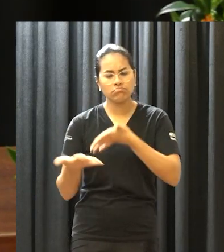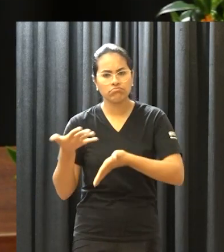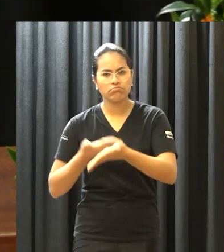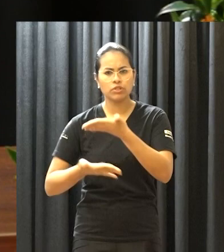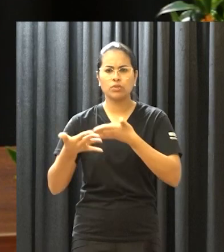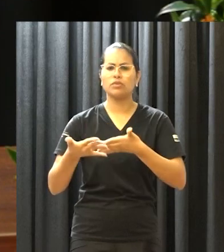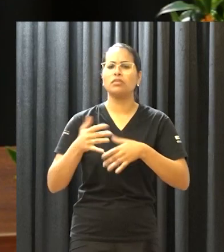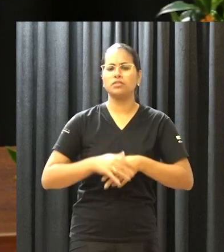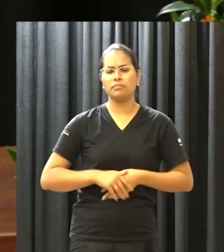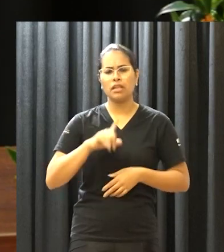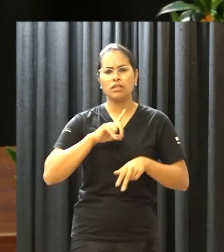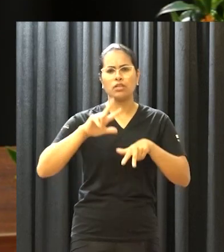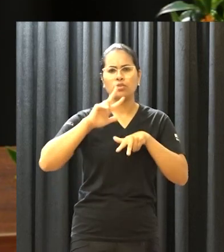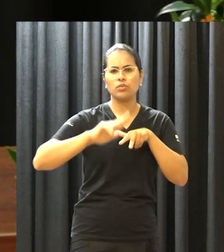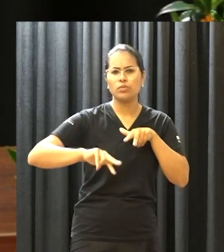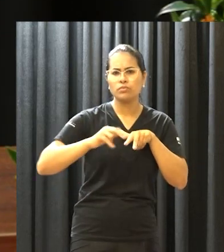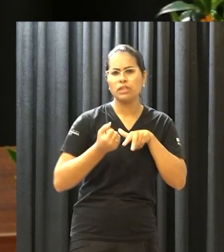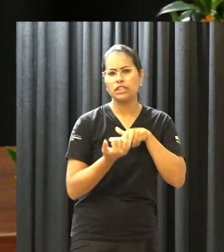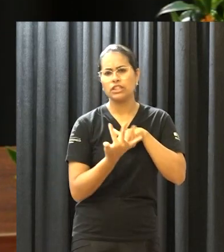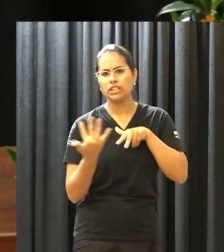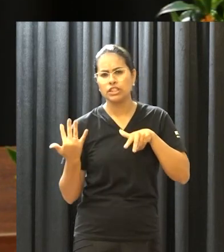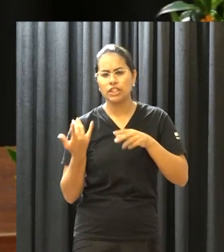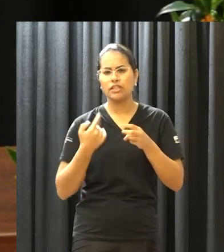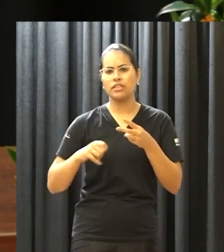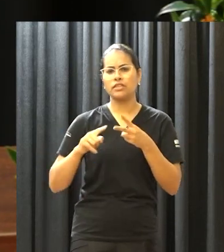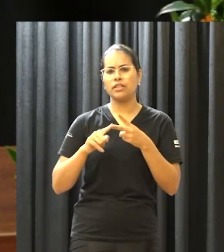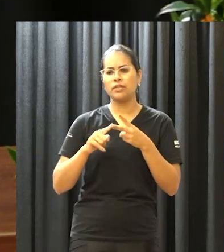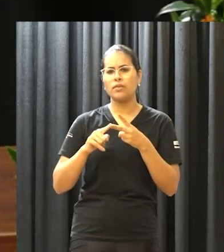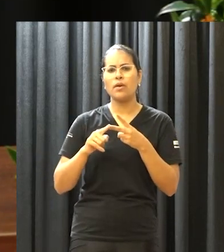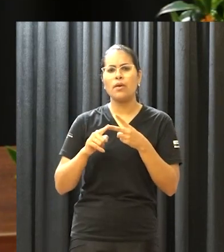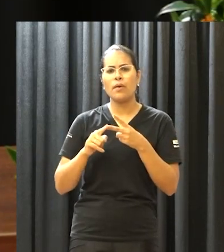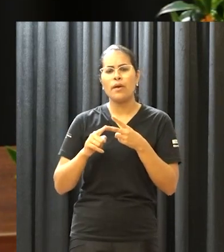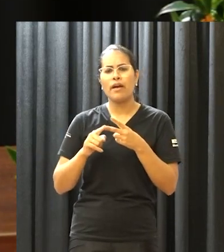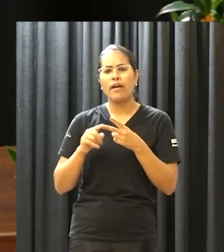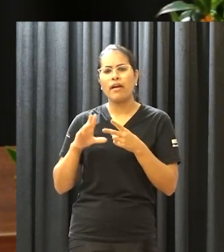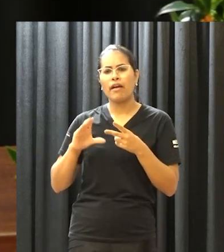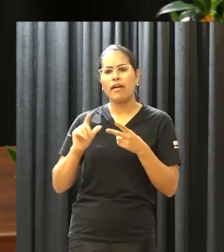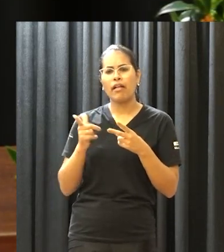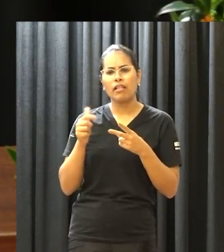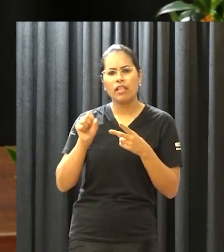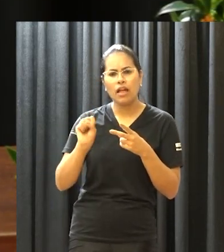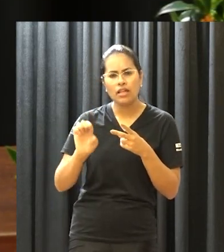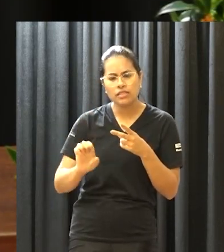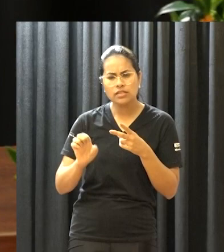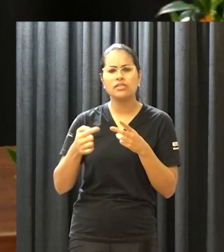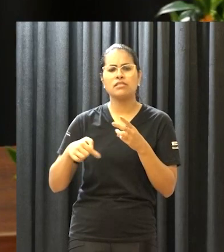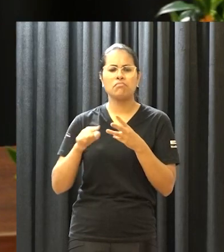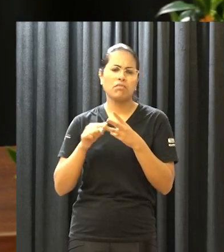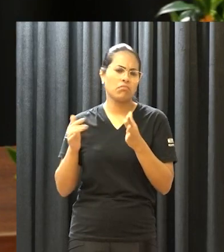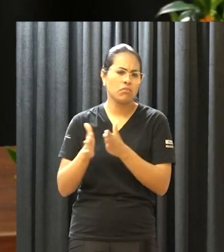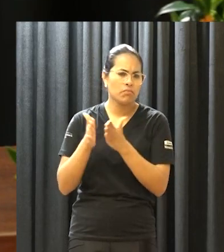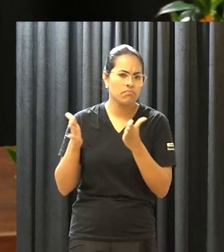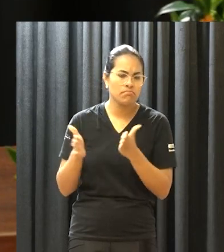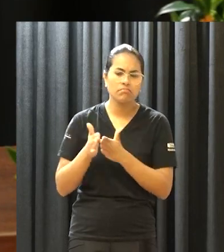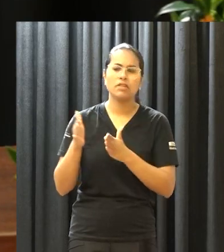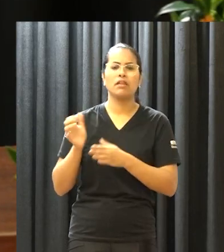intersecções de gênero, raça, idade, classe. Esse book é, portanto, a materialização da